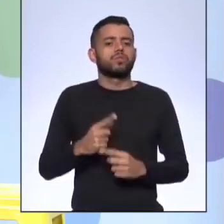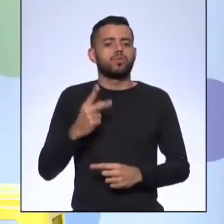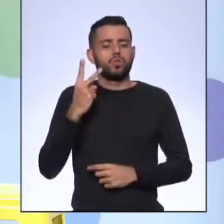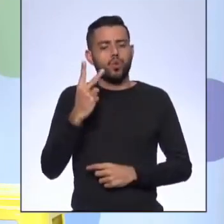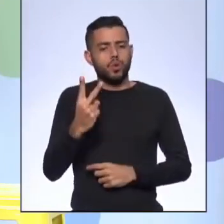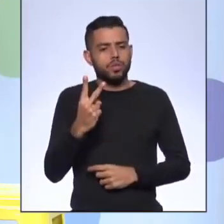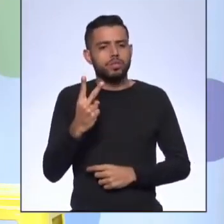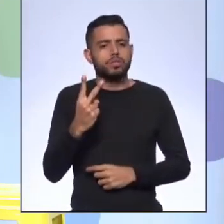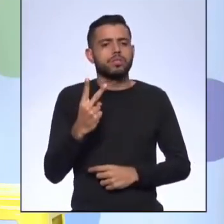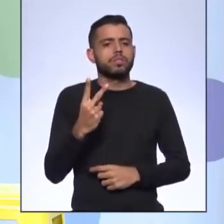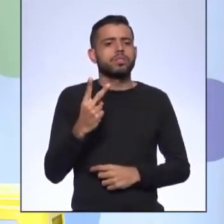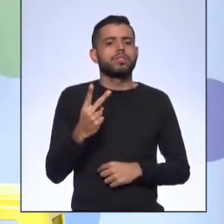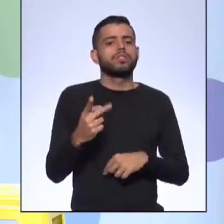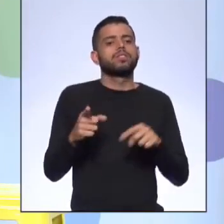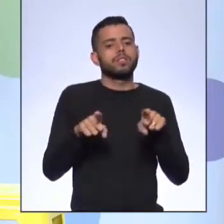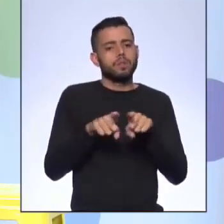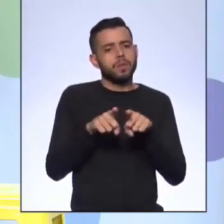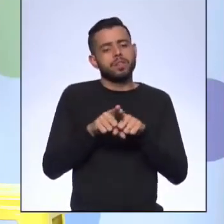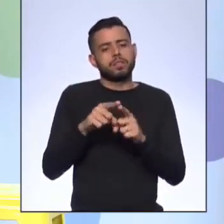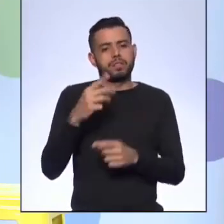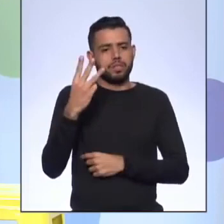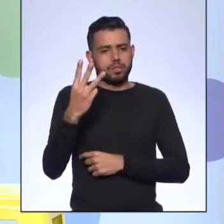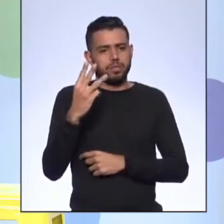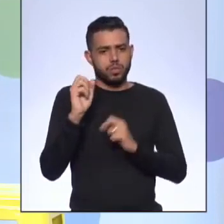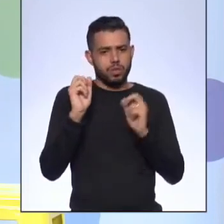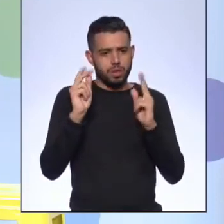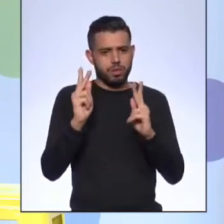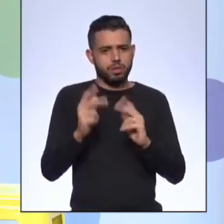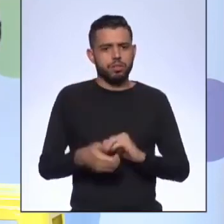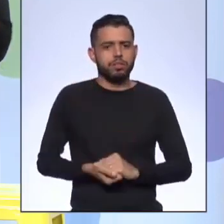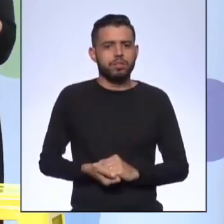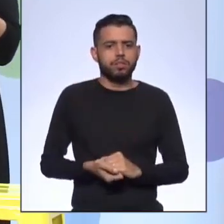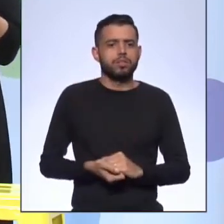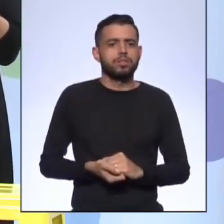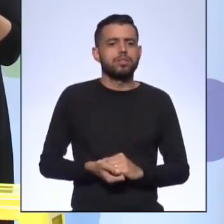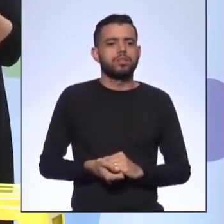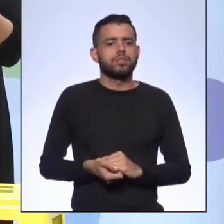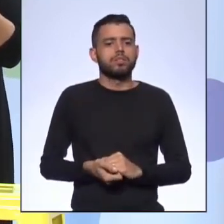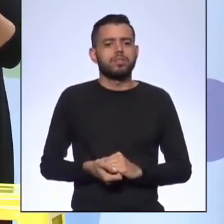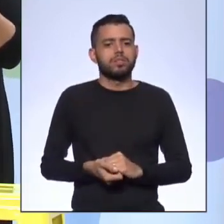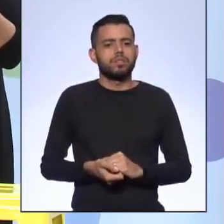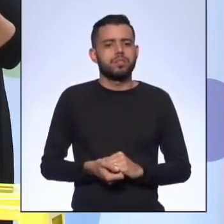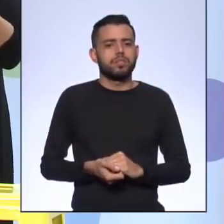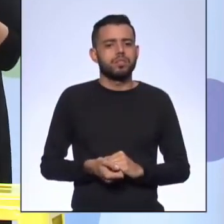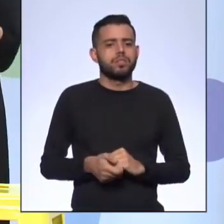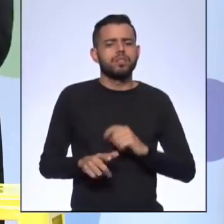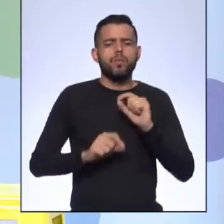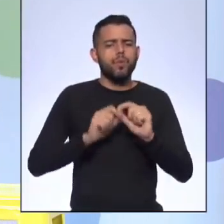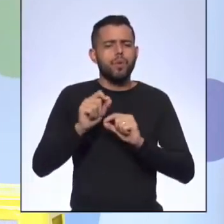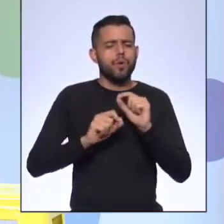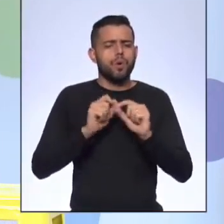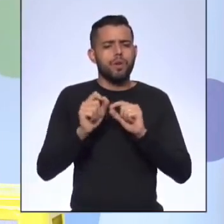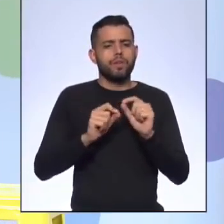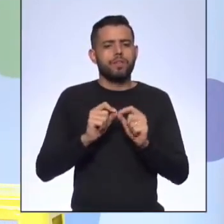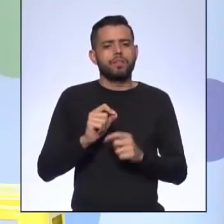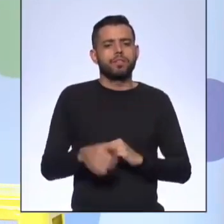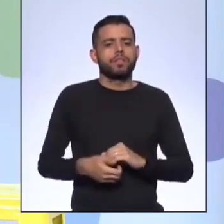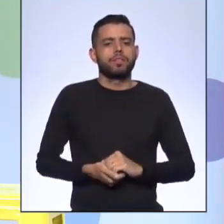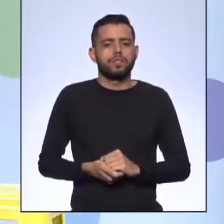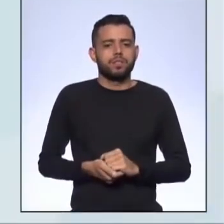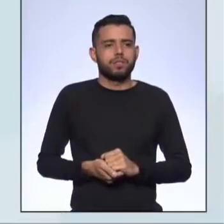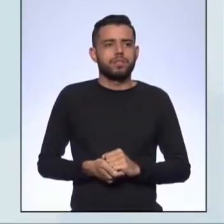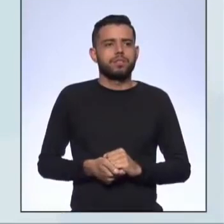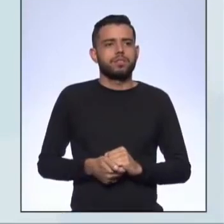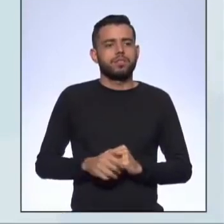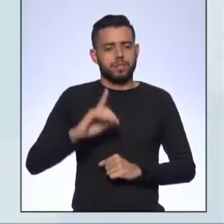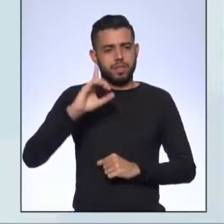e cruzamento 3, ok? Que corresponde à letra... Gente, estou muito cega. A